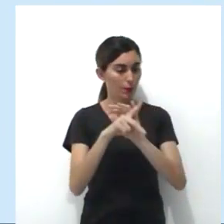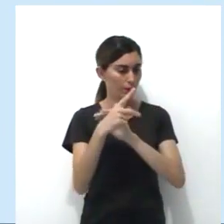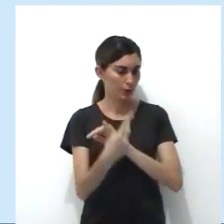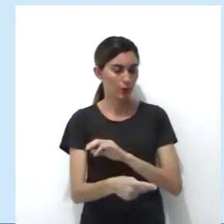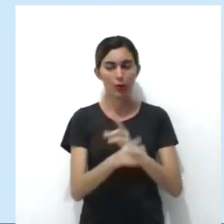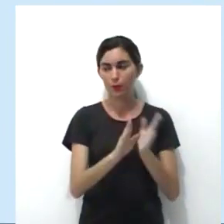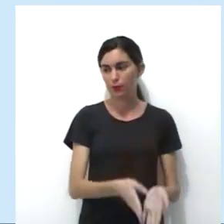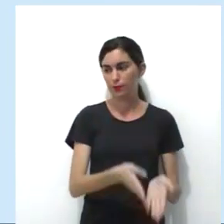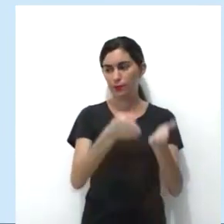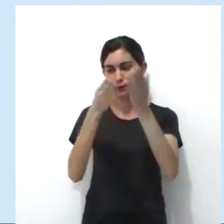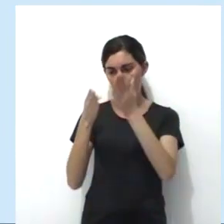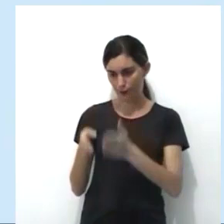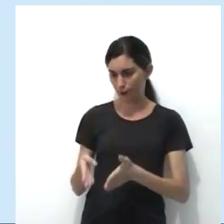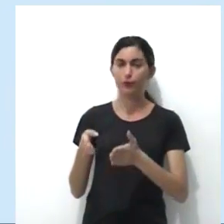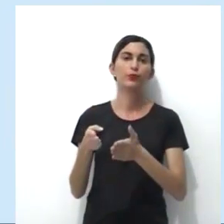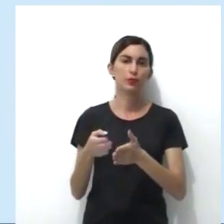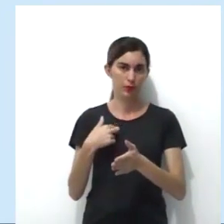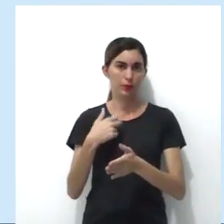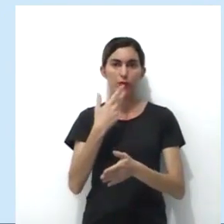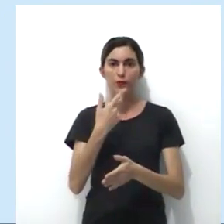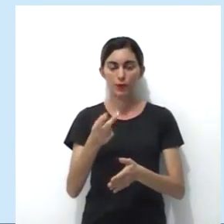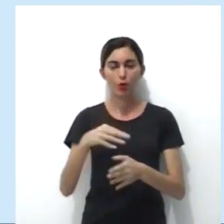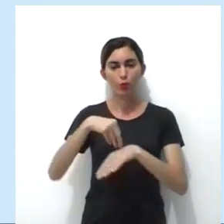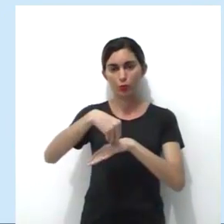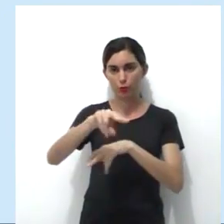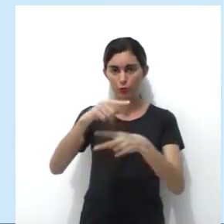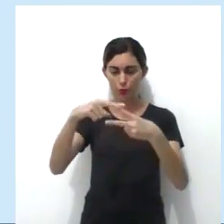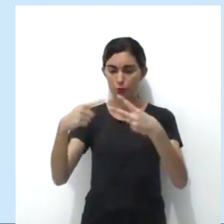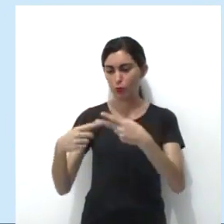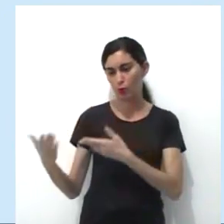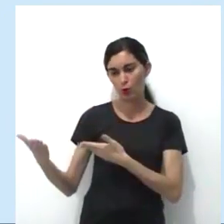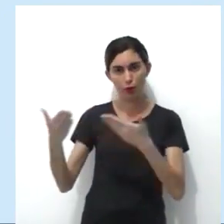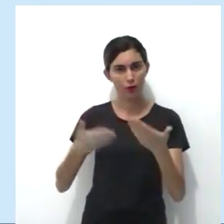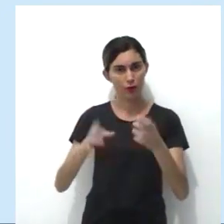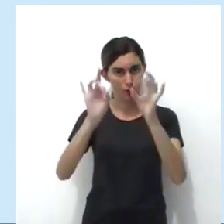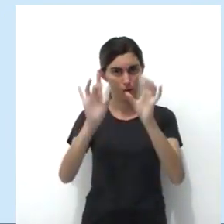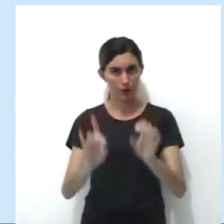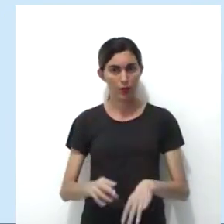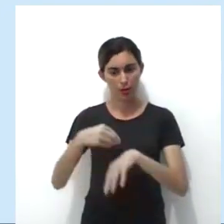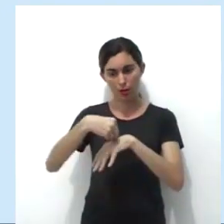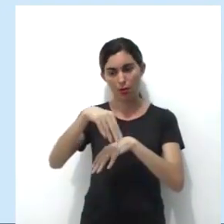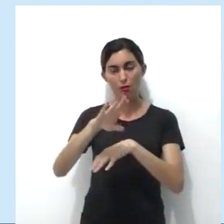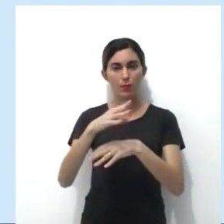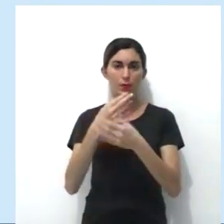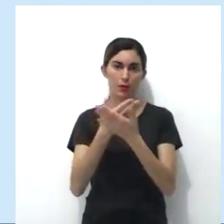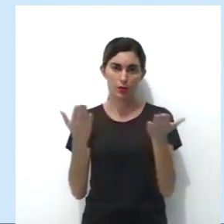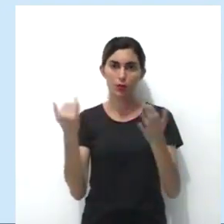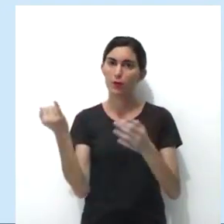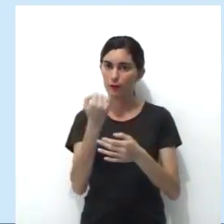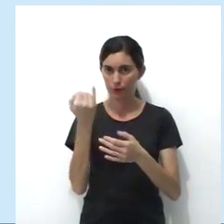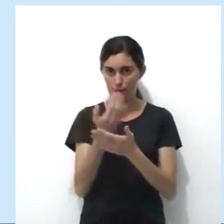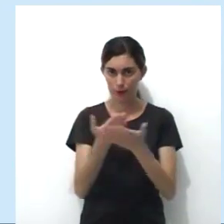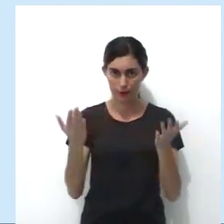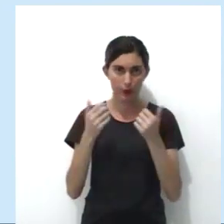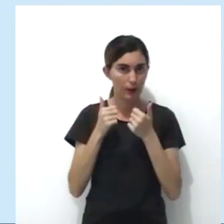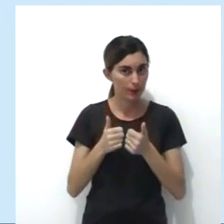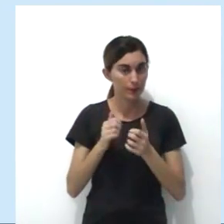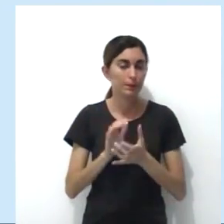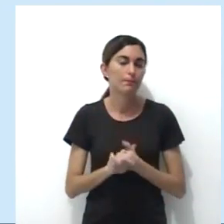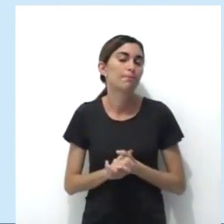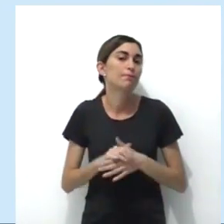ela pode se aplicar em situações do nosso cotidiano. E outra informação é que a gente vai dividir essa aula em